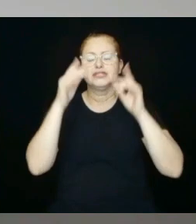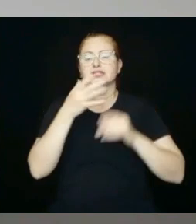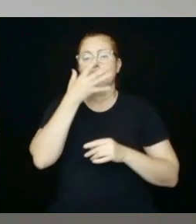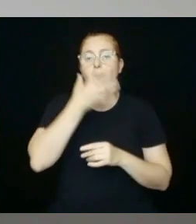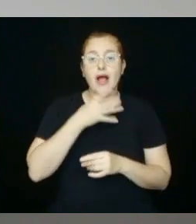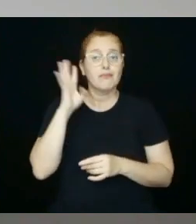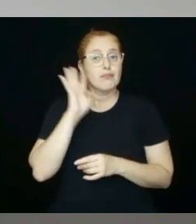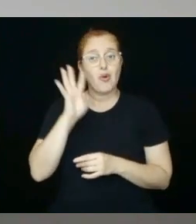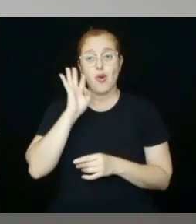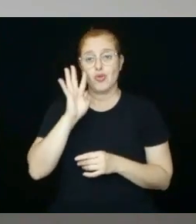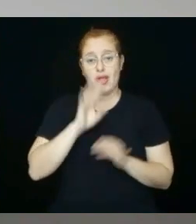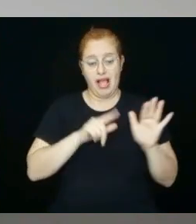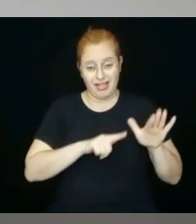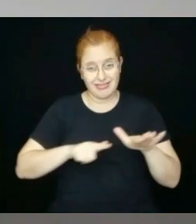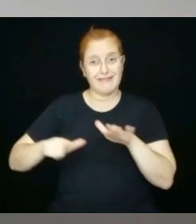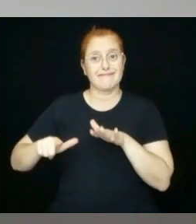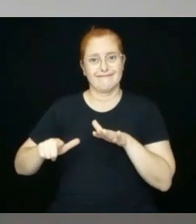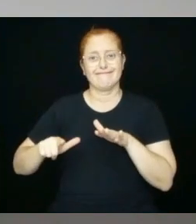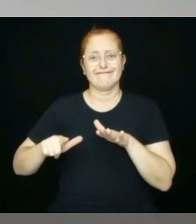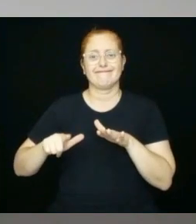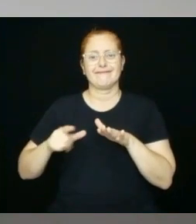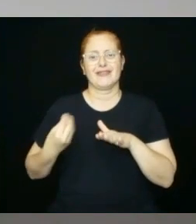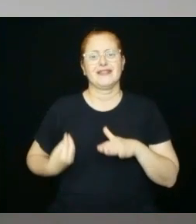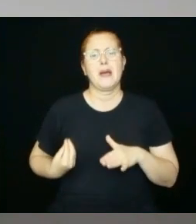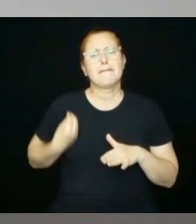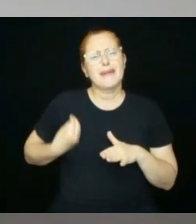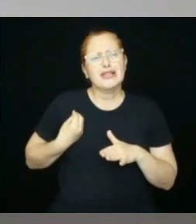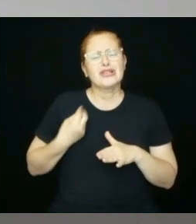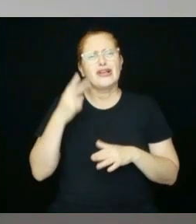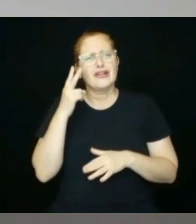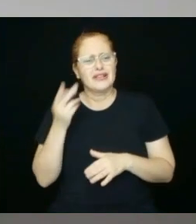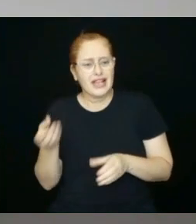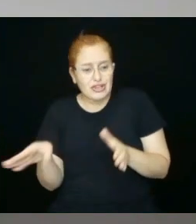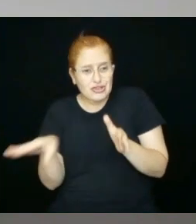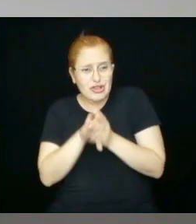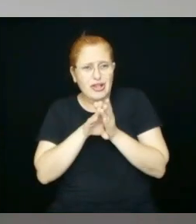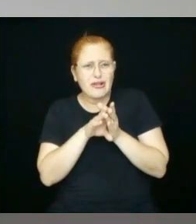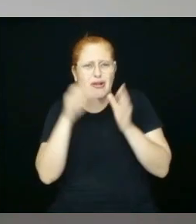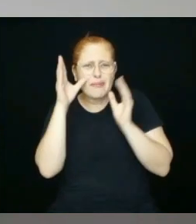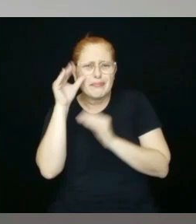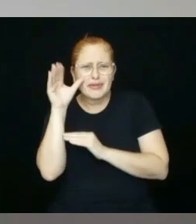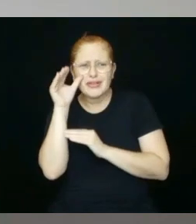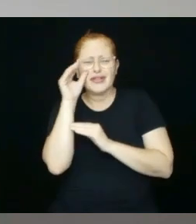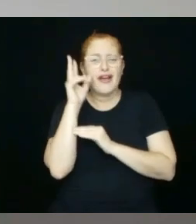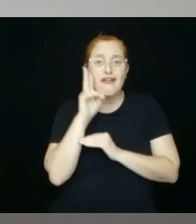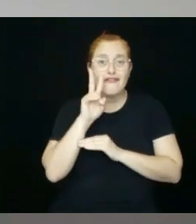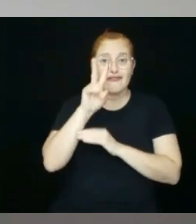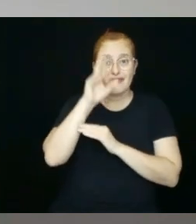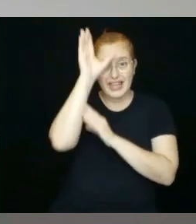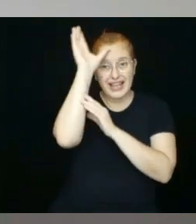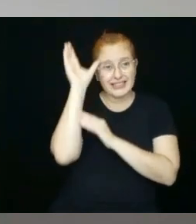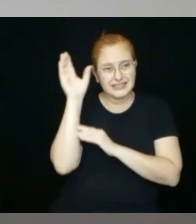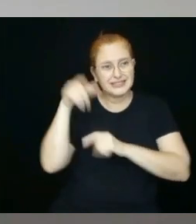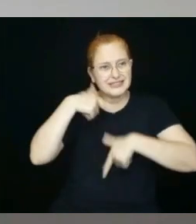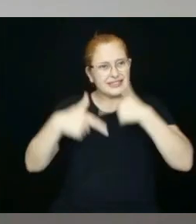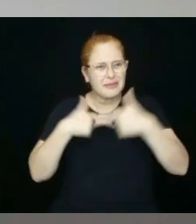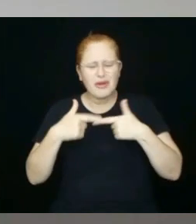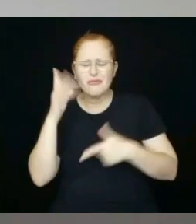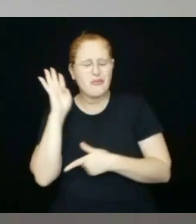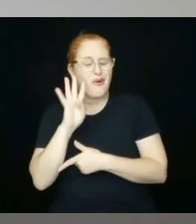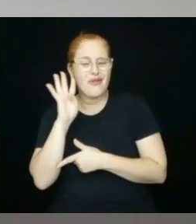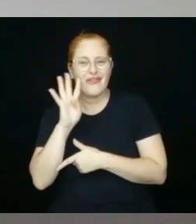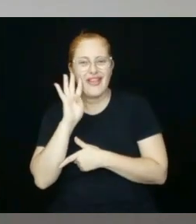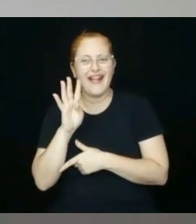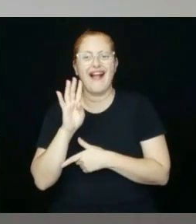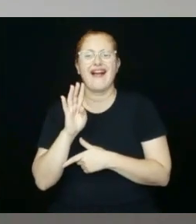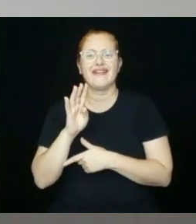coisa muito bacana durante a semana, assim, quem veio aqui observar, ver o Bruno trabalhando, pra mim foi super legal, assim, né?